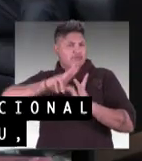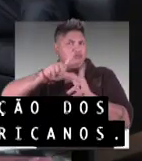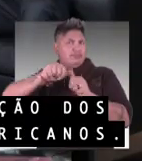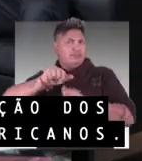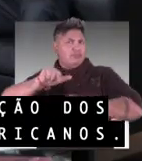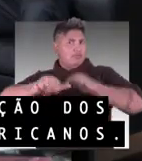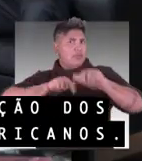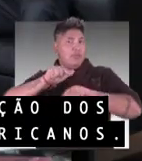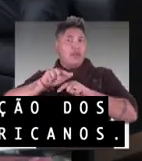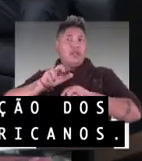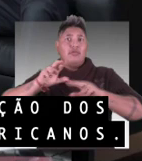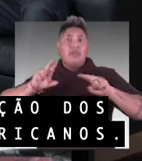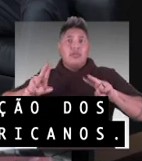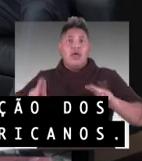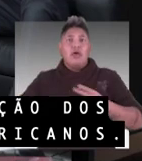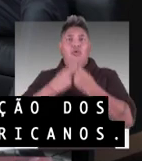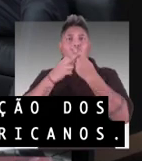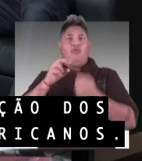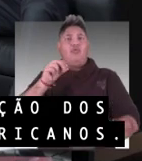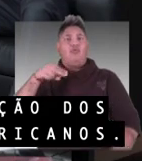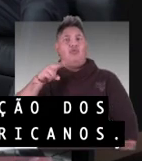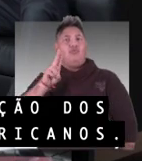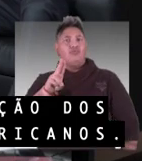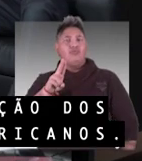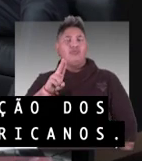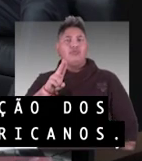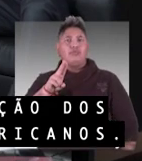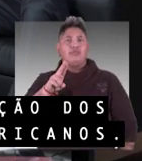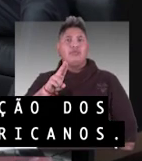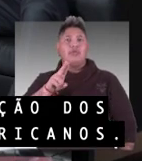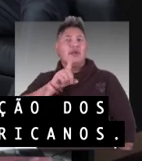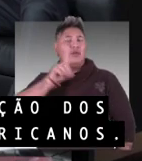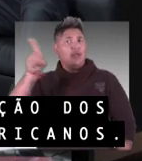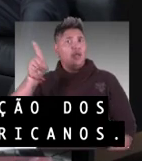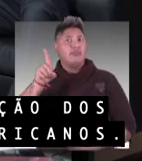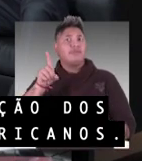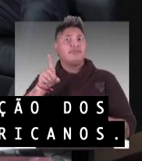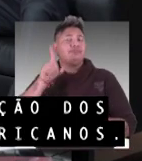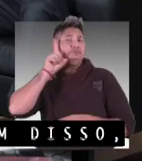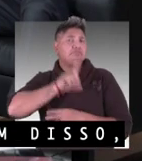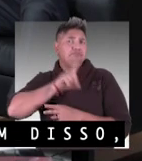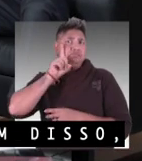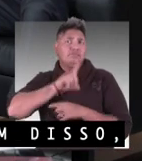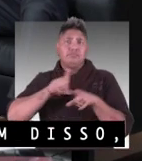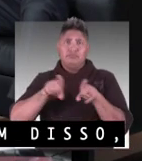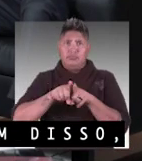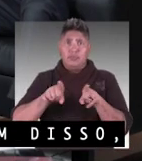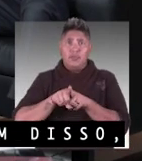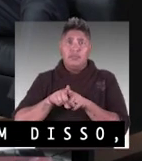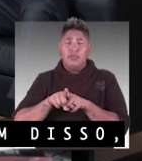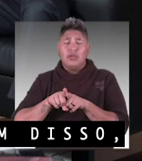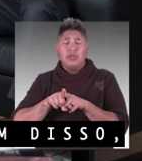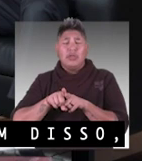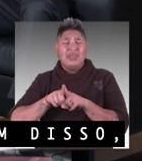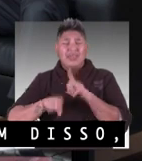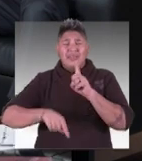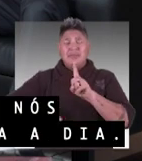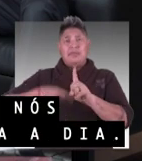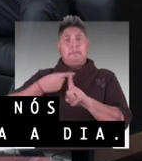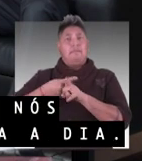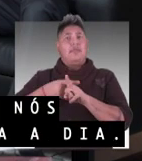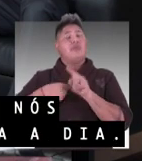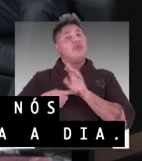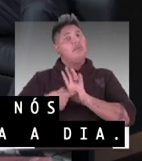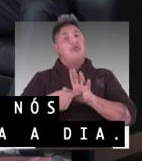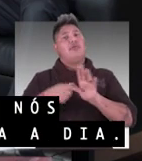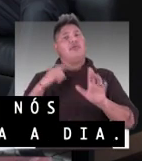da Organização dos Estados Americanos, né? E, além disso, mostrar o que